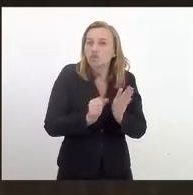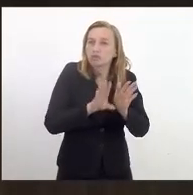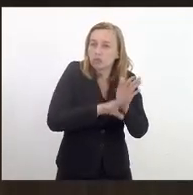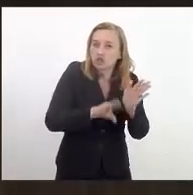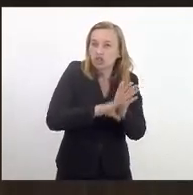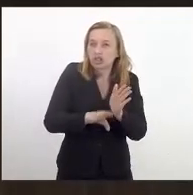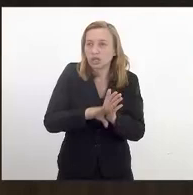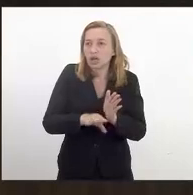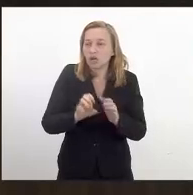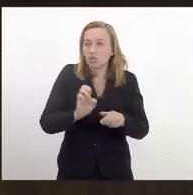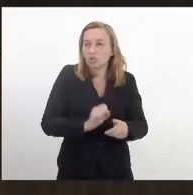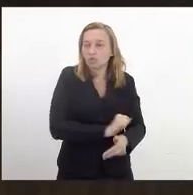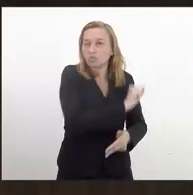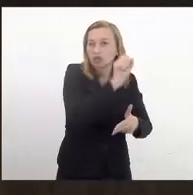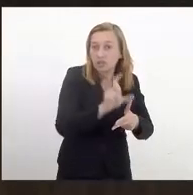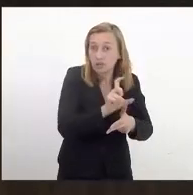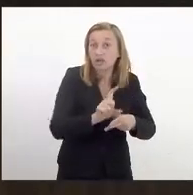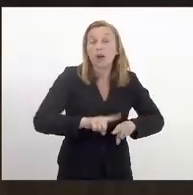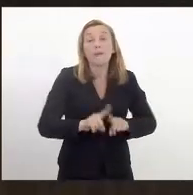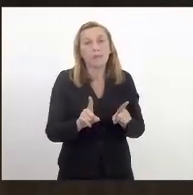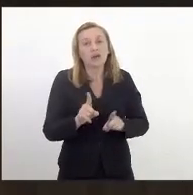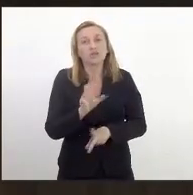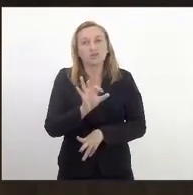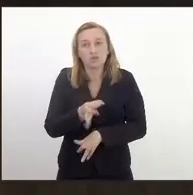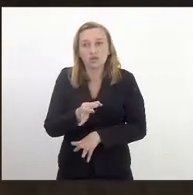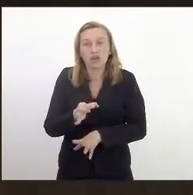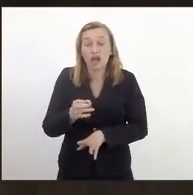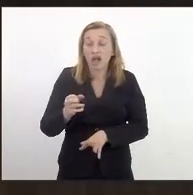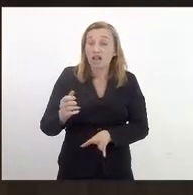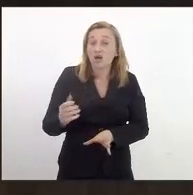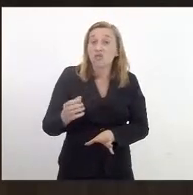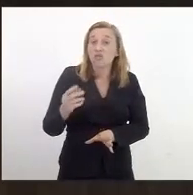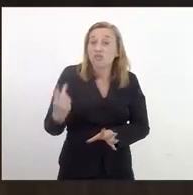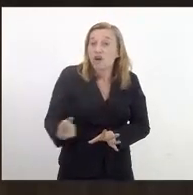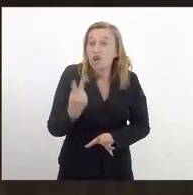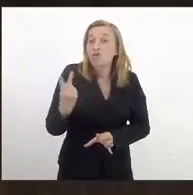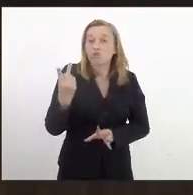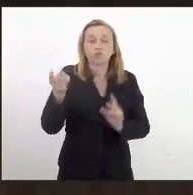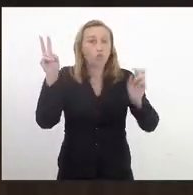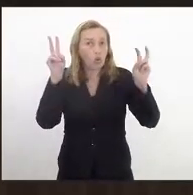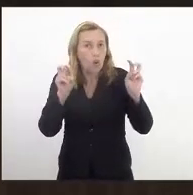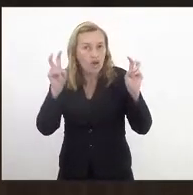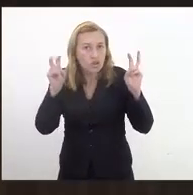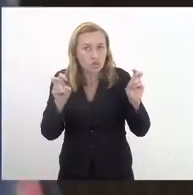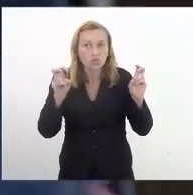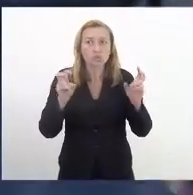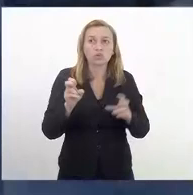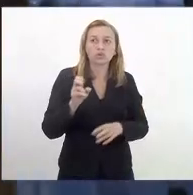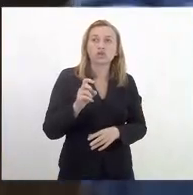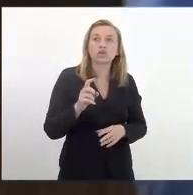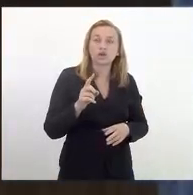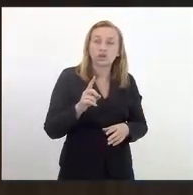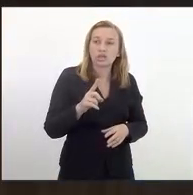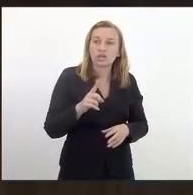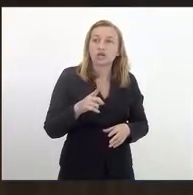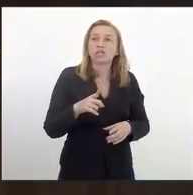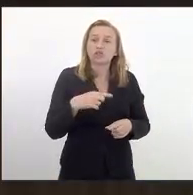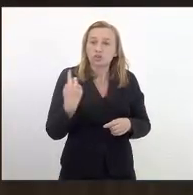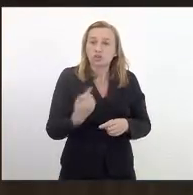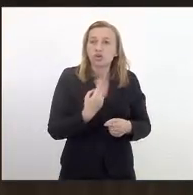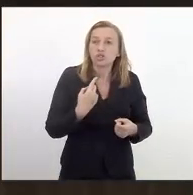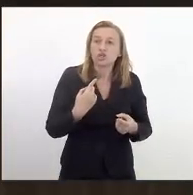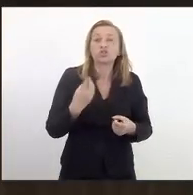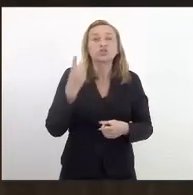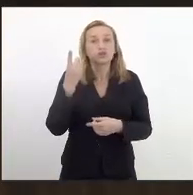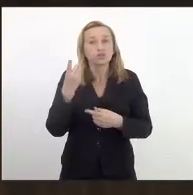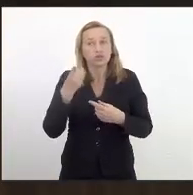Executivo mas nesse caso específico no mérito é tão Vale e valiosos a matéria tem cabe por Parlamento debater